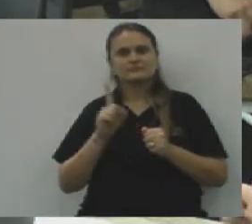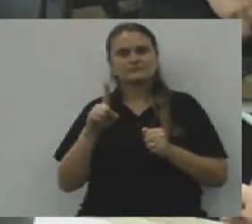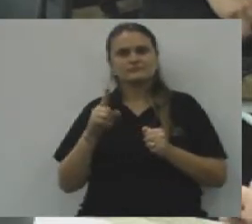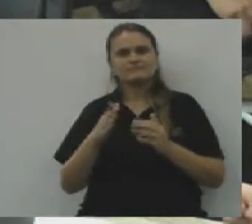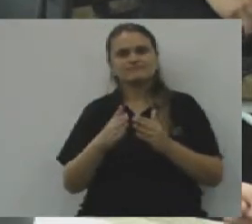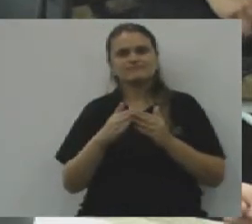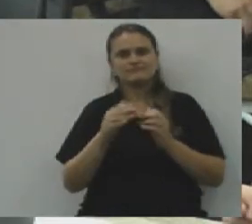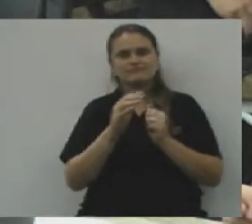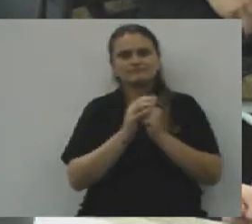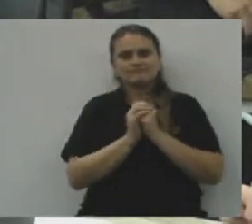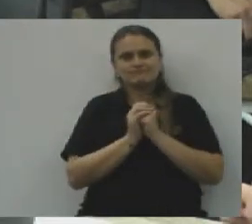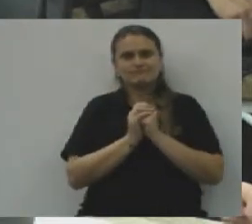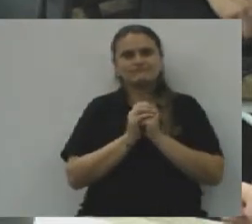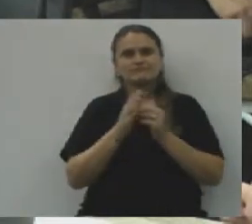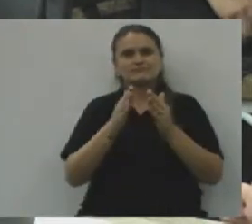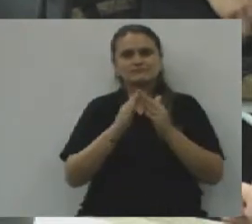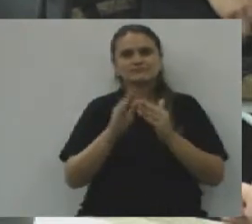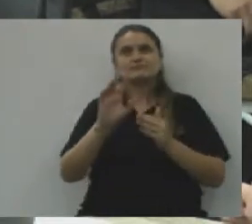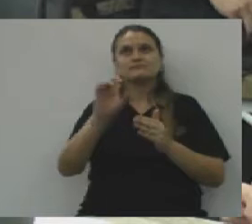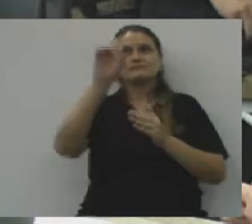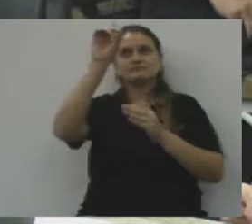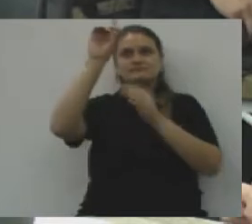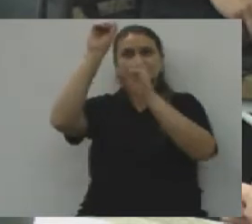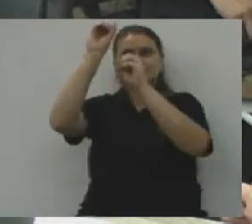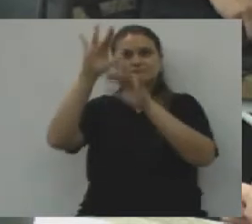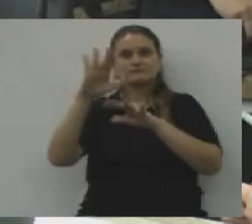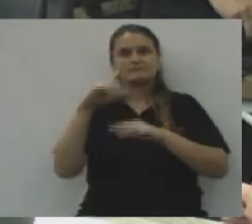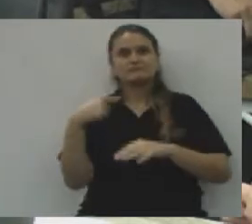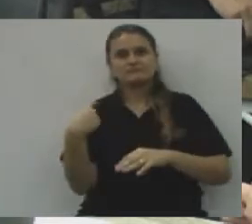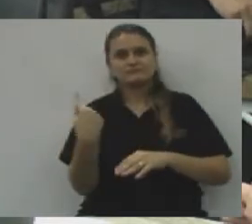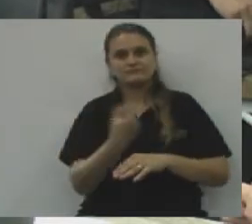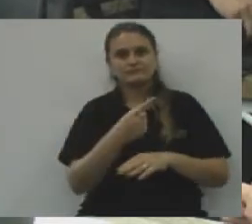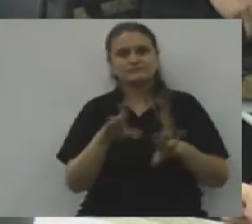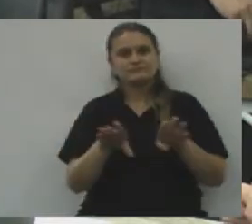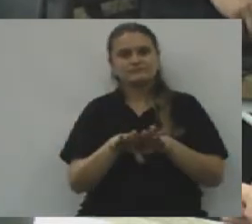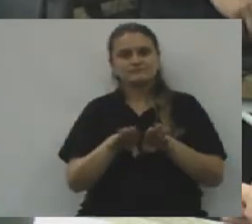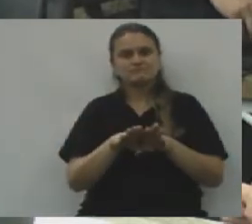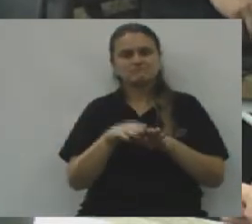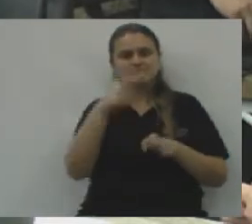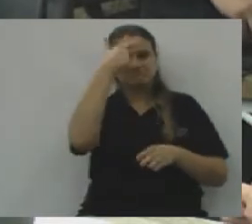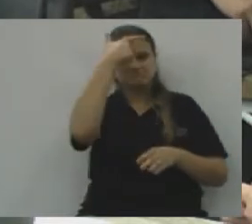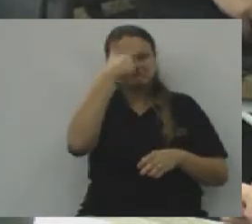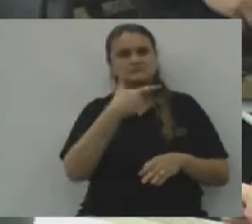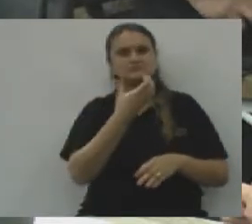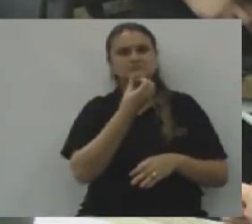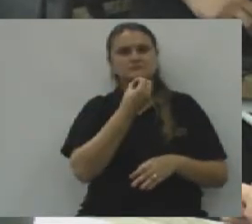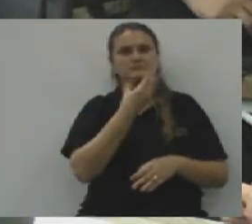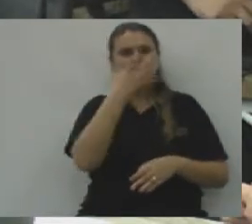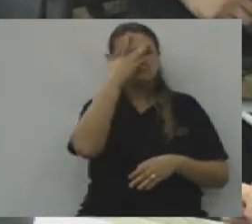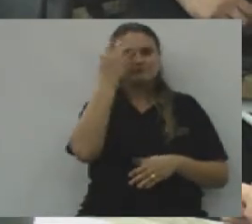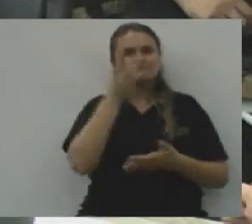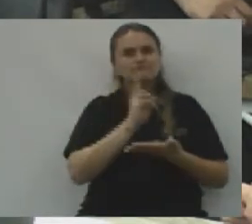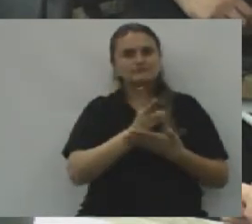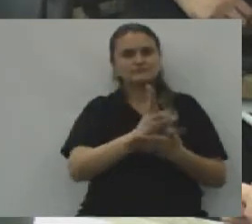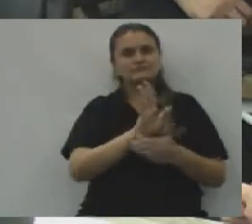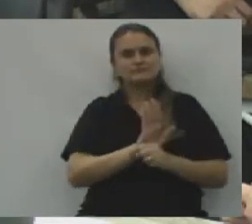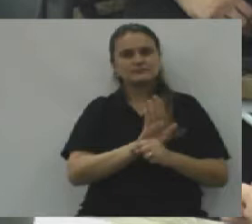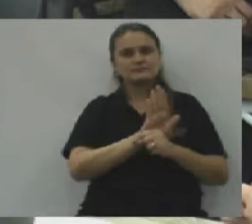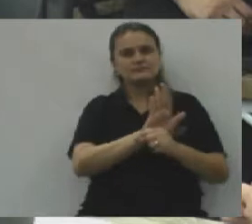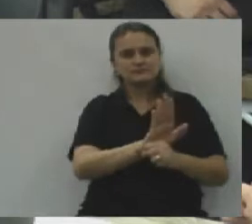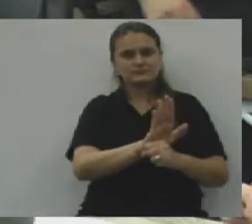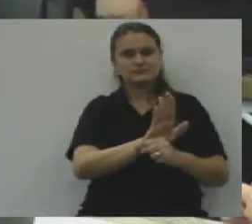orar por eles e que cada um de nós possamos também ser exemplo e doar sempre